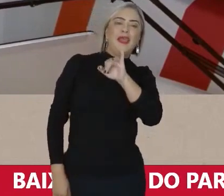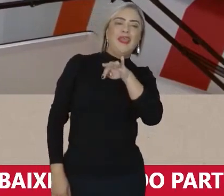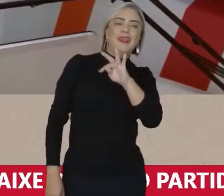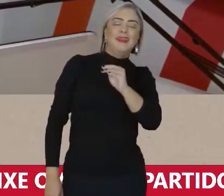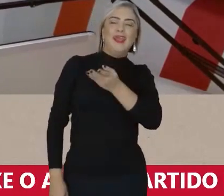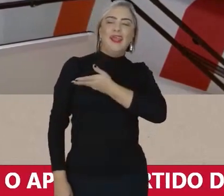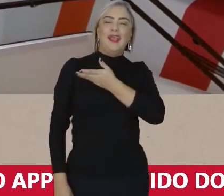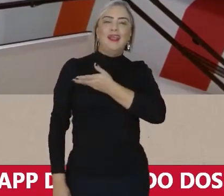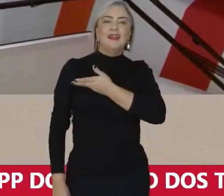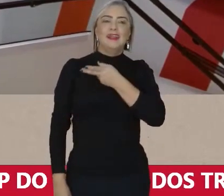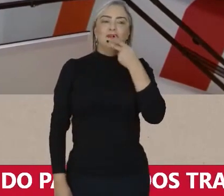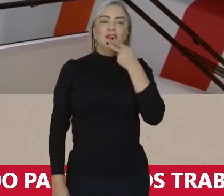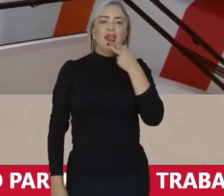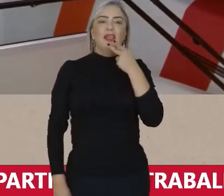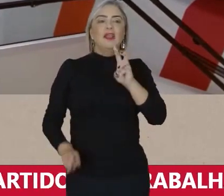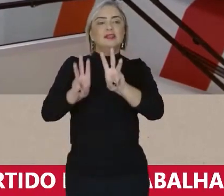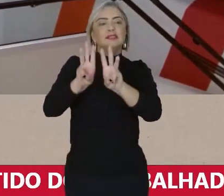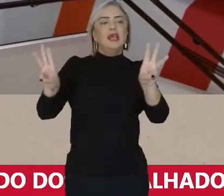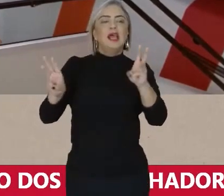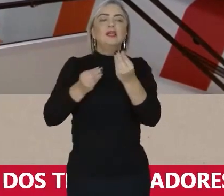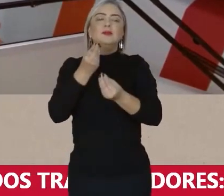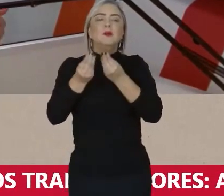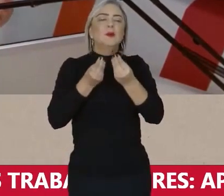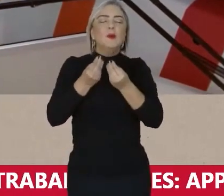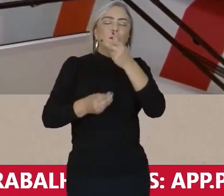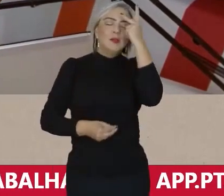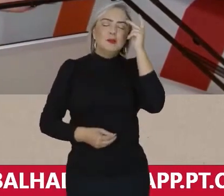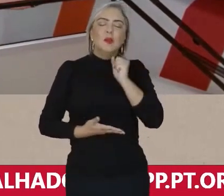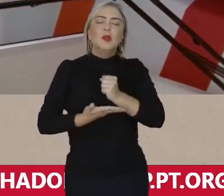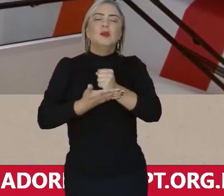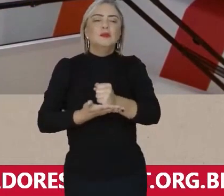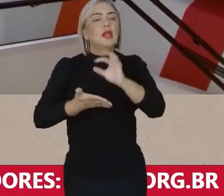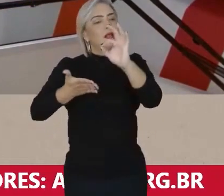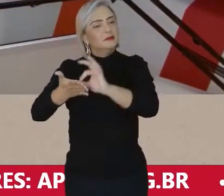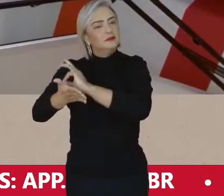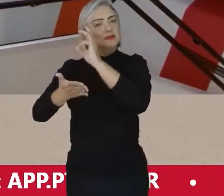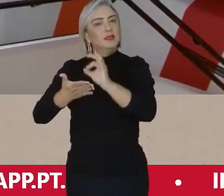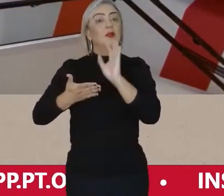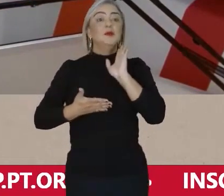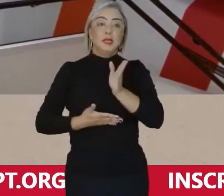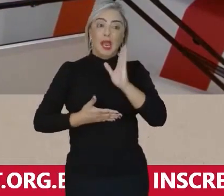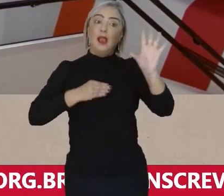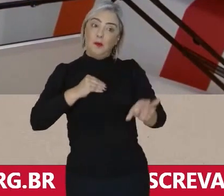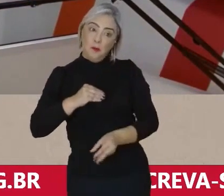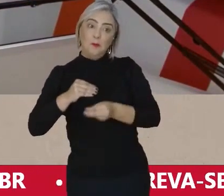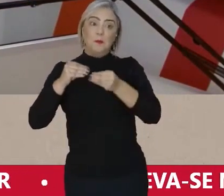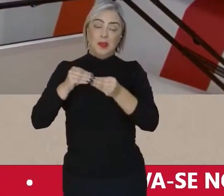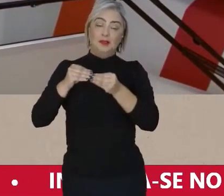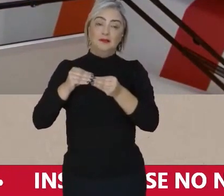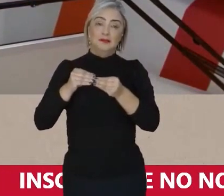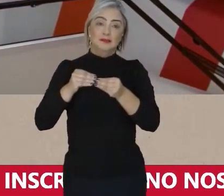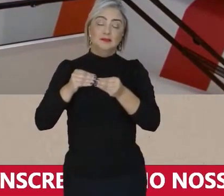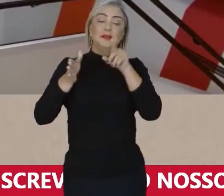aqui. Pede para ele falar sobre o site, como as pessoas podem ajudar, quem pode se associar. E eu já emendo também aqui